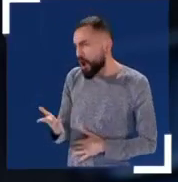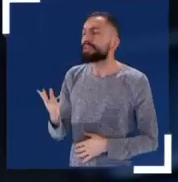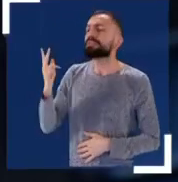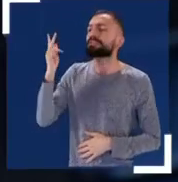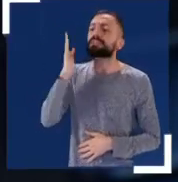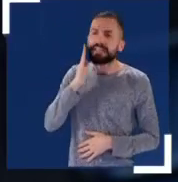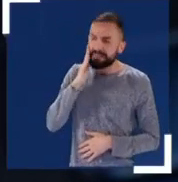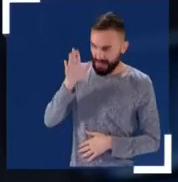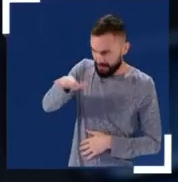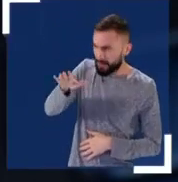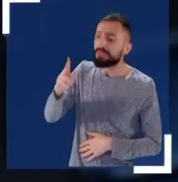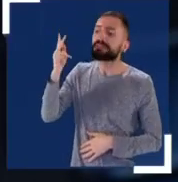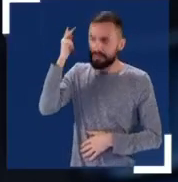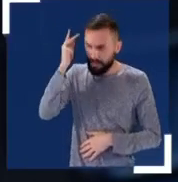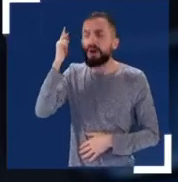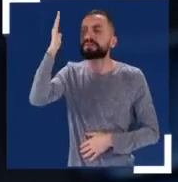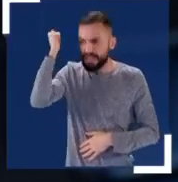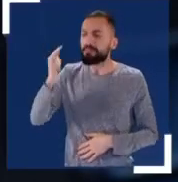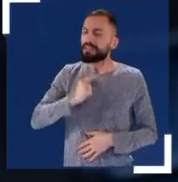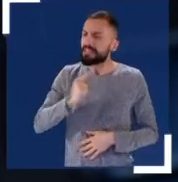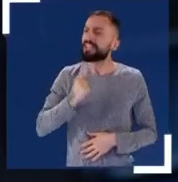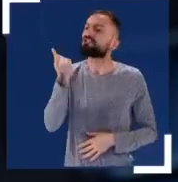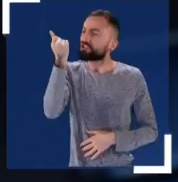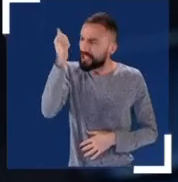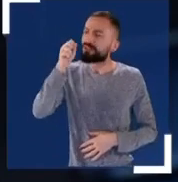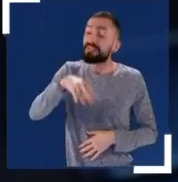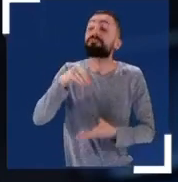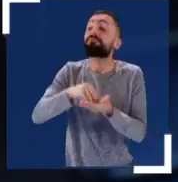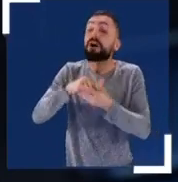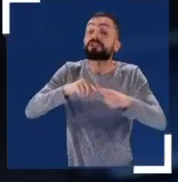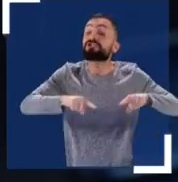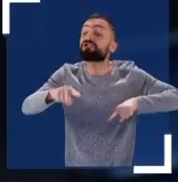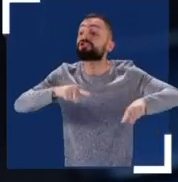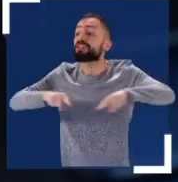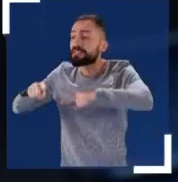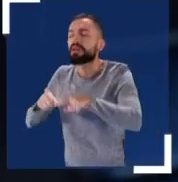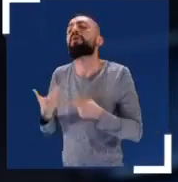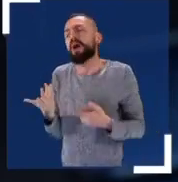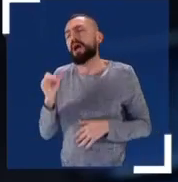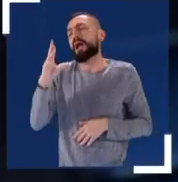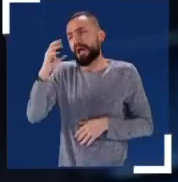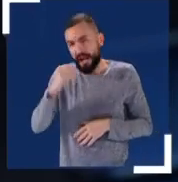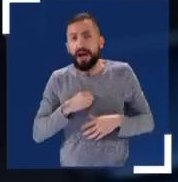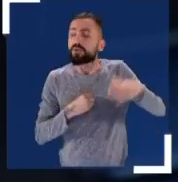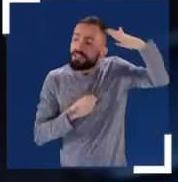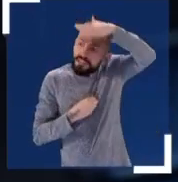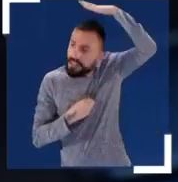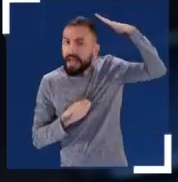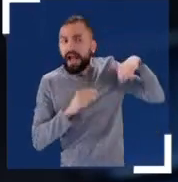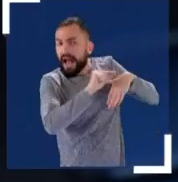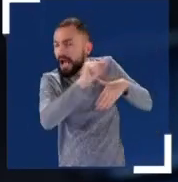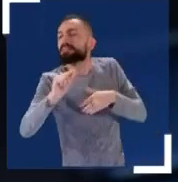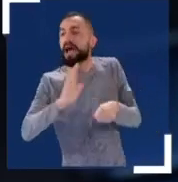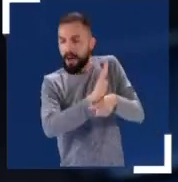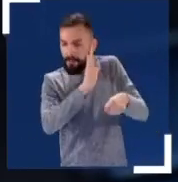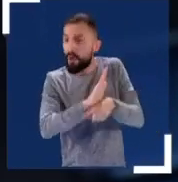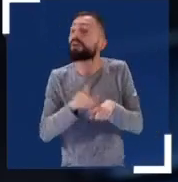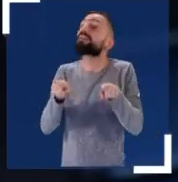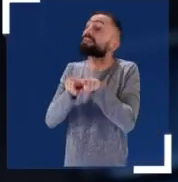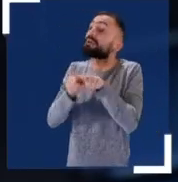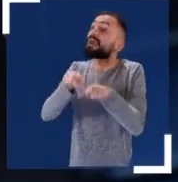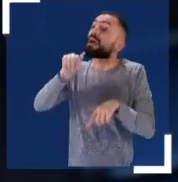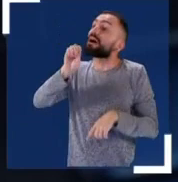saúde. O que nós precisamos é melhorar a gestão da saúde e apoiar, evidentemente, as Santas Casas, fazer novas AMES. Eu estou de acordo,